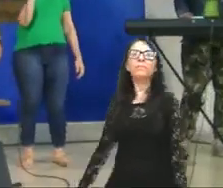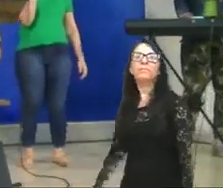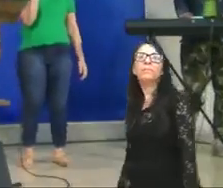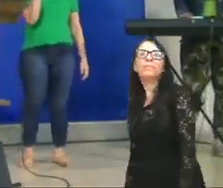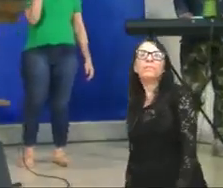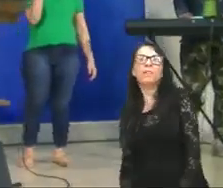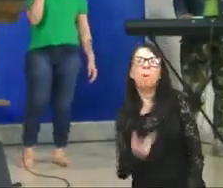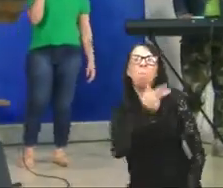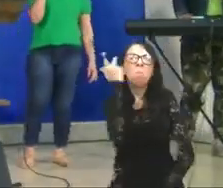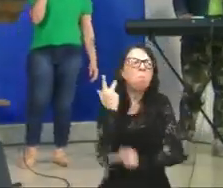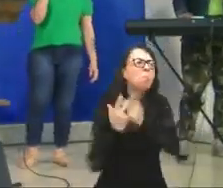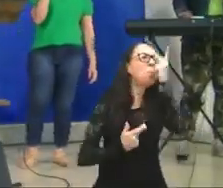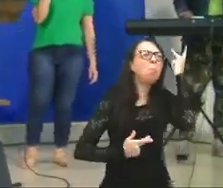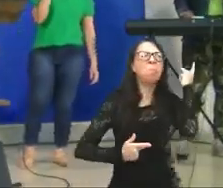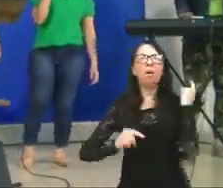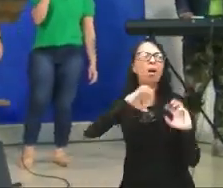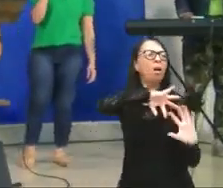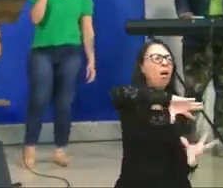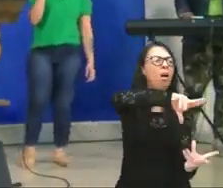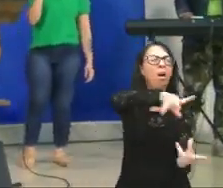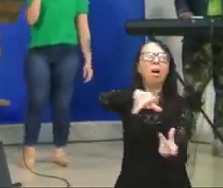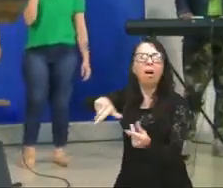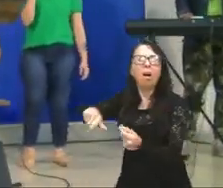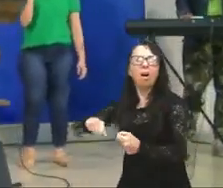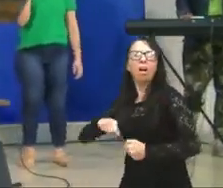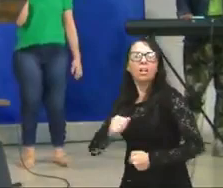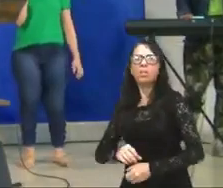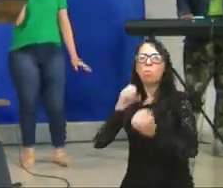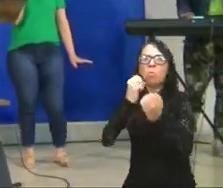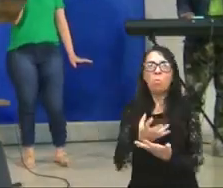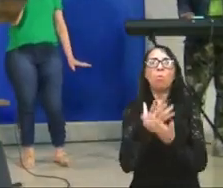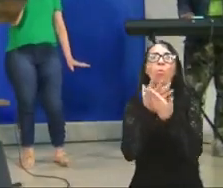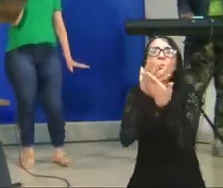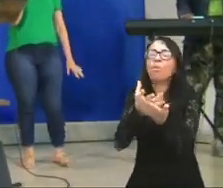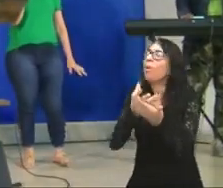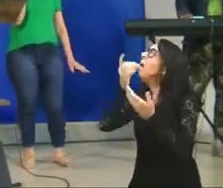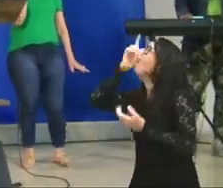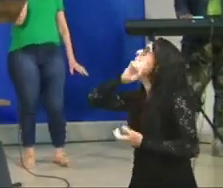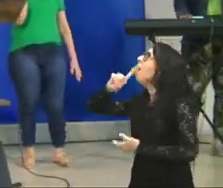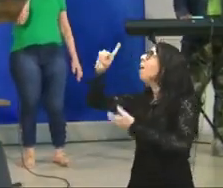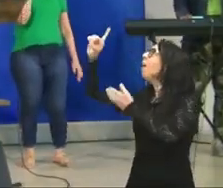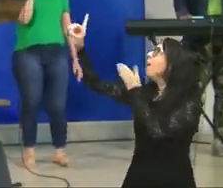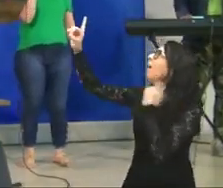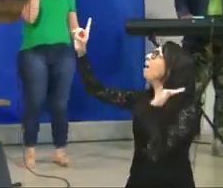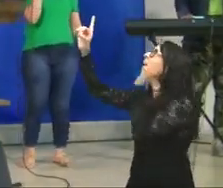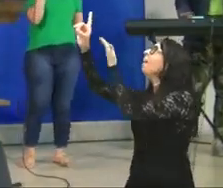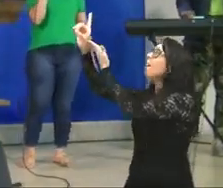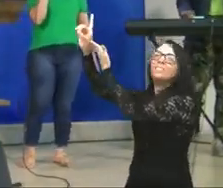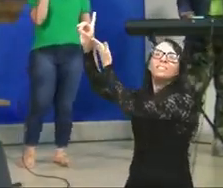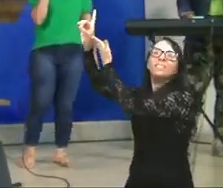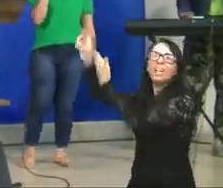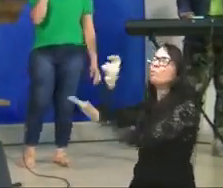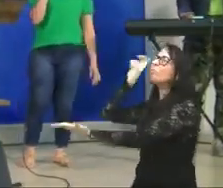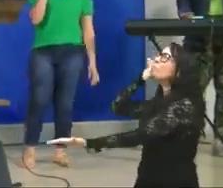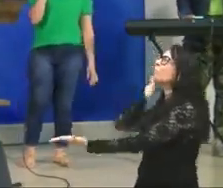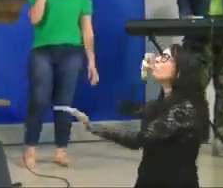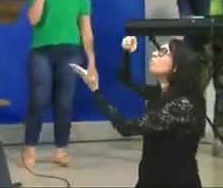Toda língua confessará o Senhor, todo joelho se dobrará,